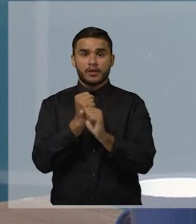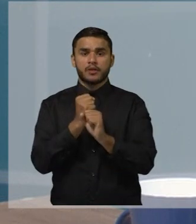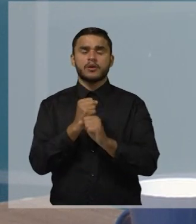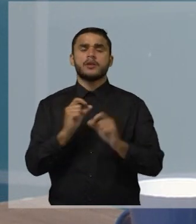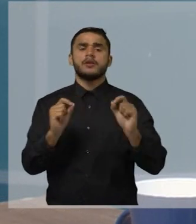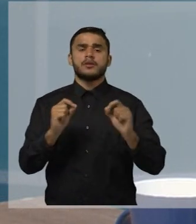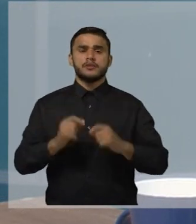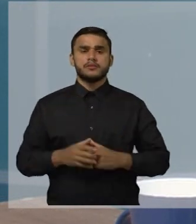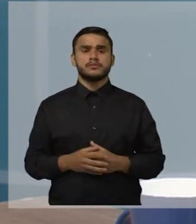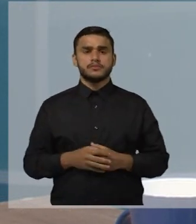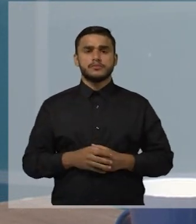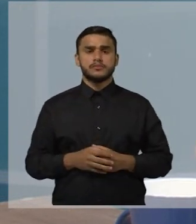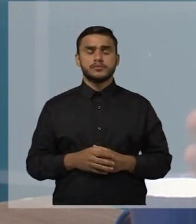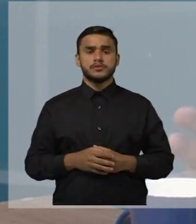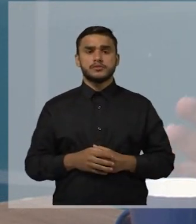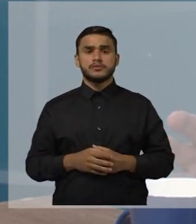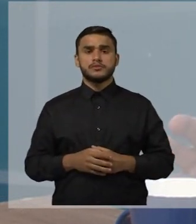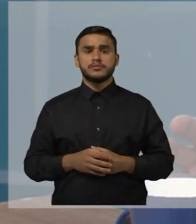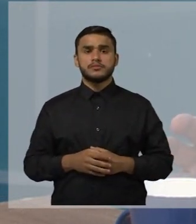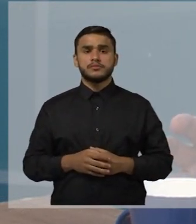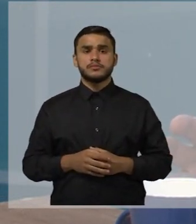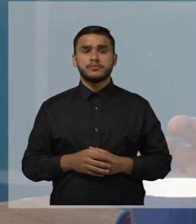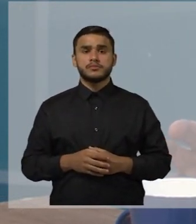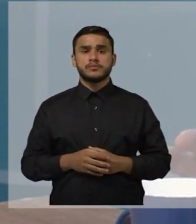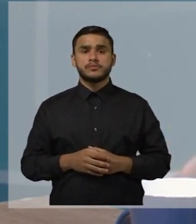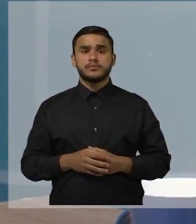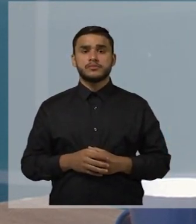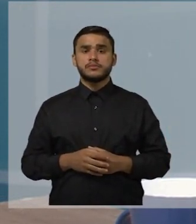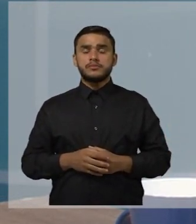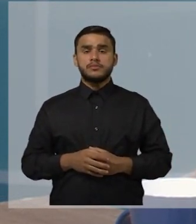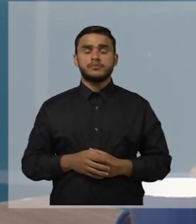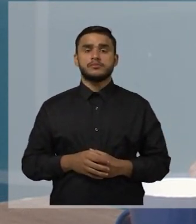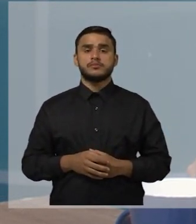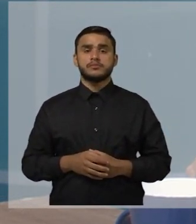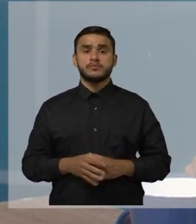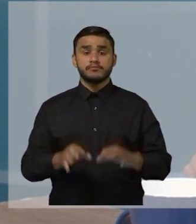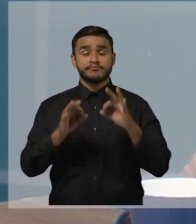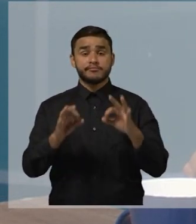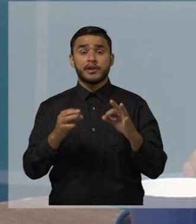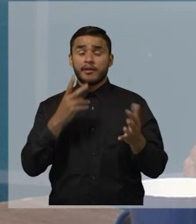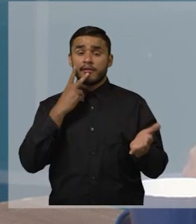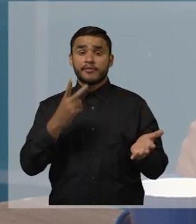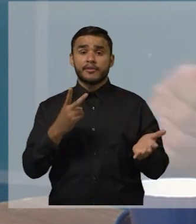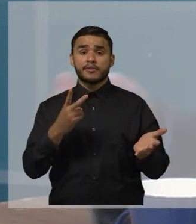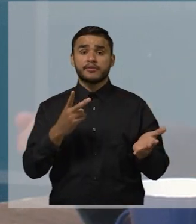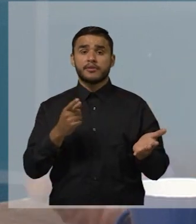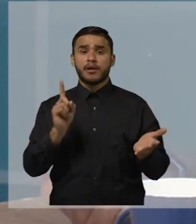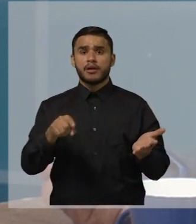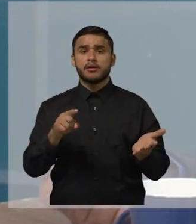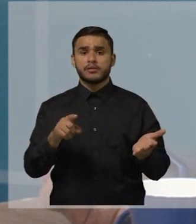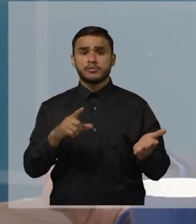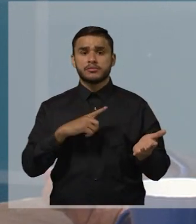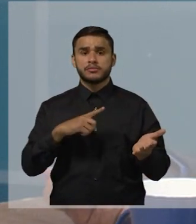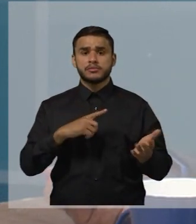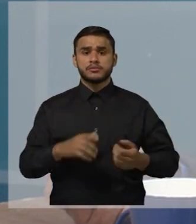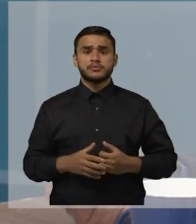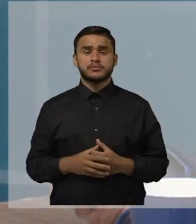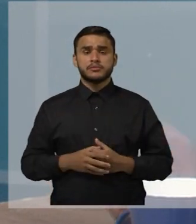mais complicada, porque, primeiro, em economia, não existe propriamente o que é certo e o que é